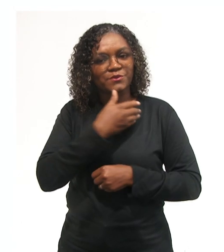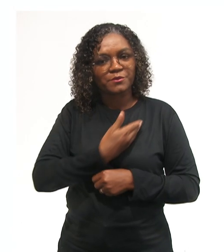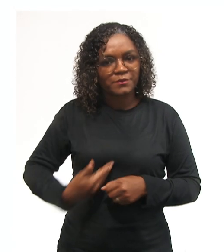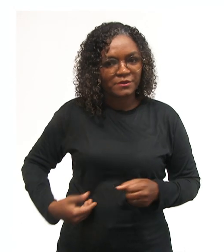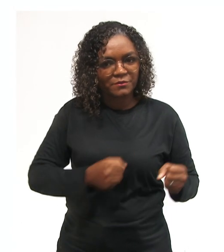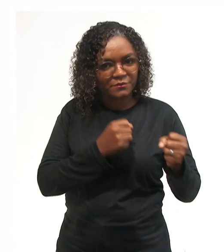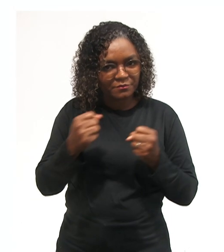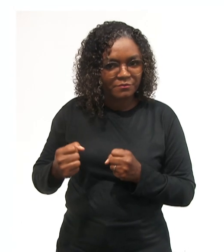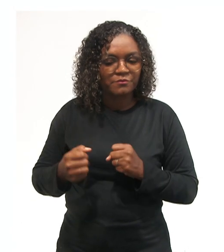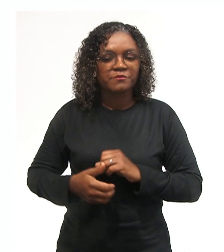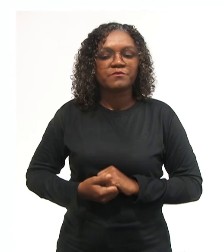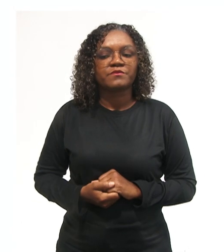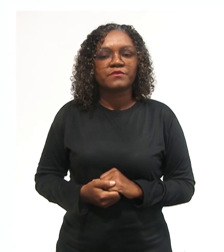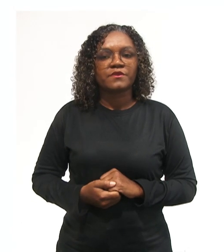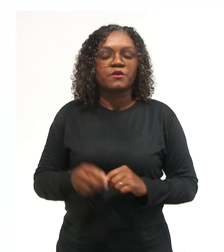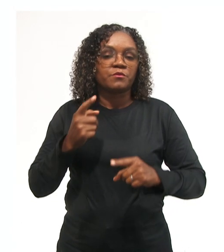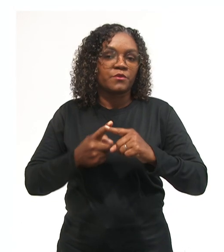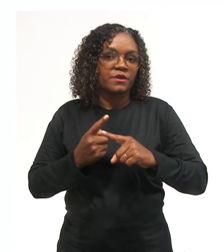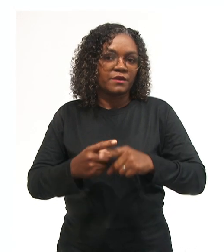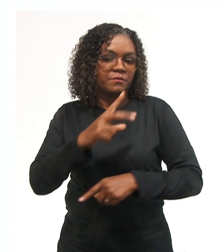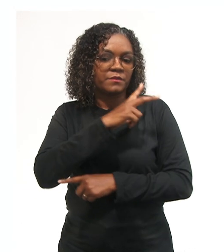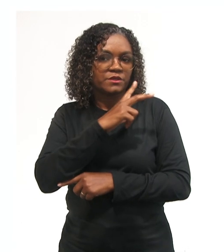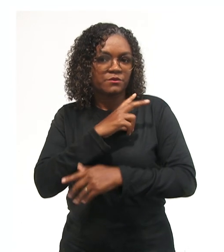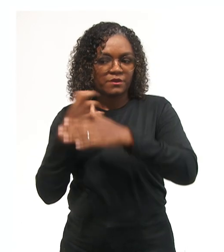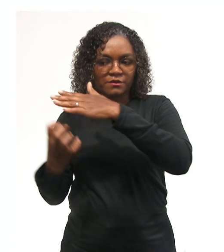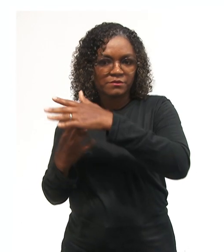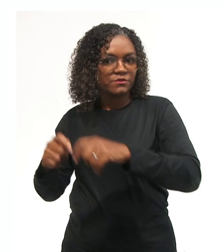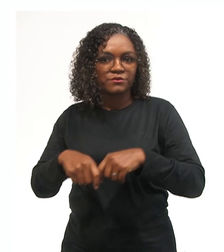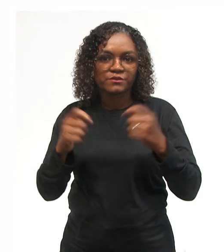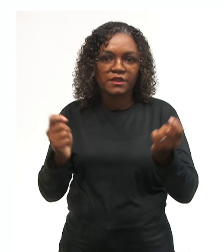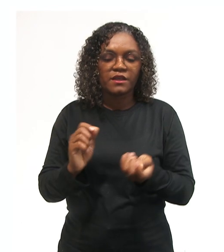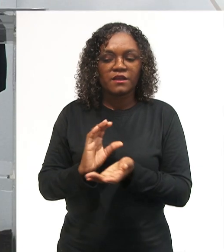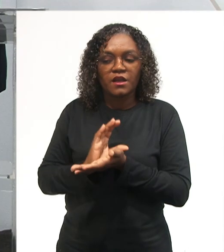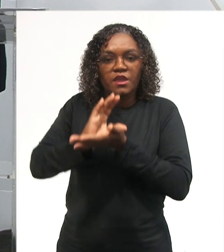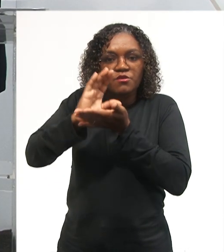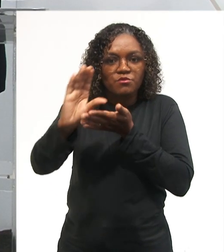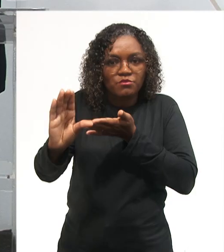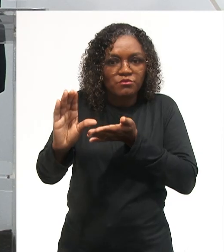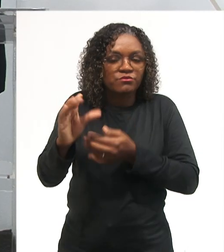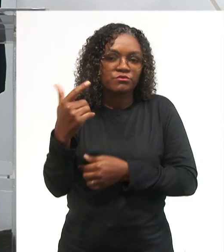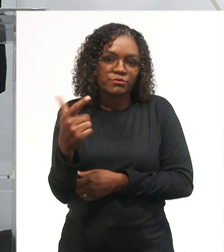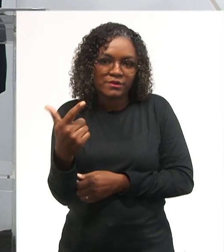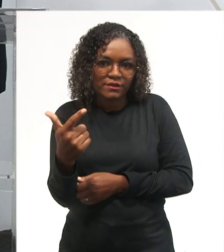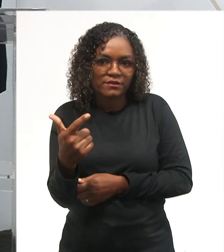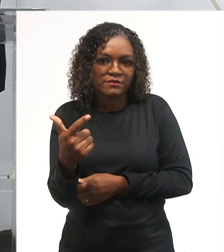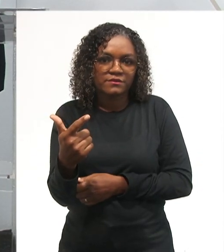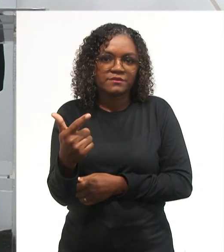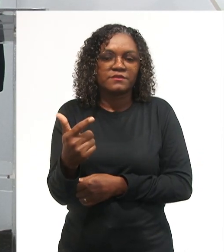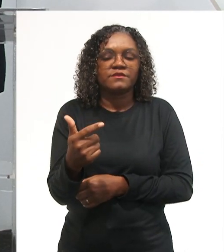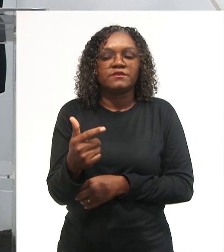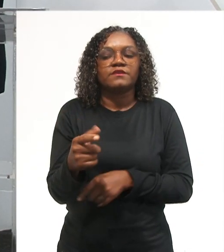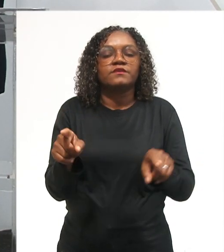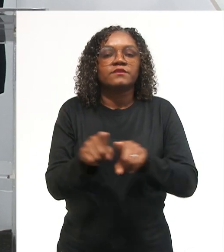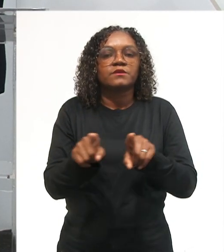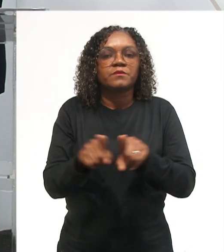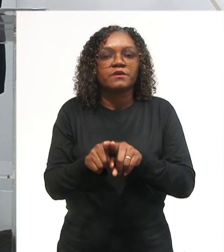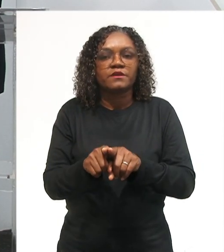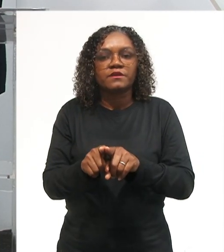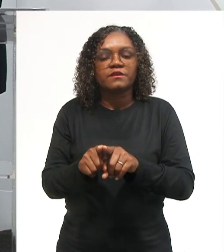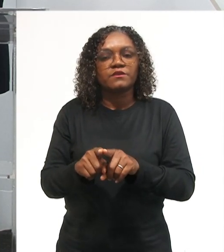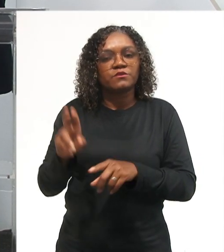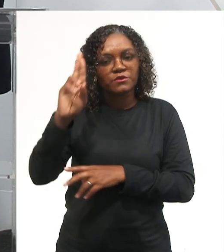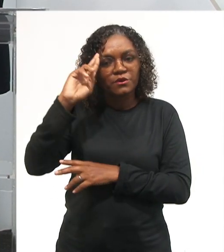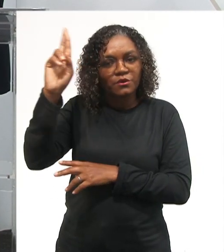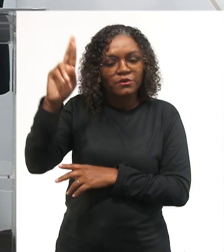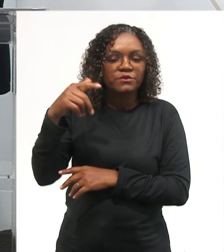nem sempre a iniciativa privada tem o recurso necessário. Nem sempre o empresário tem o dinheiro e o